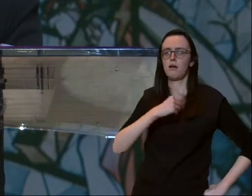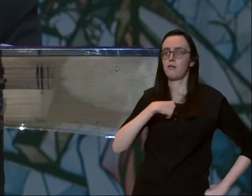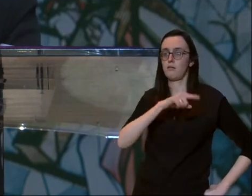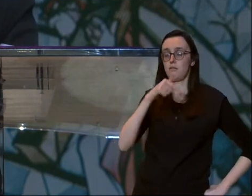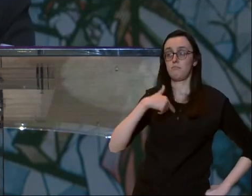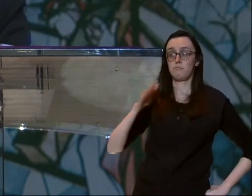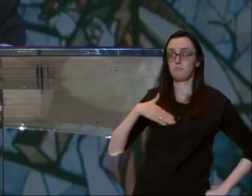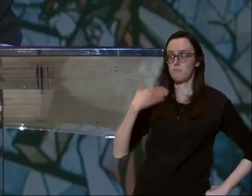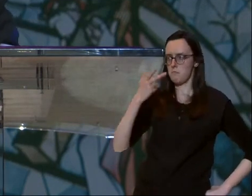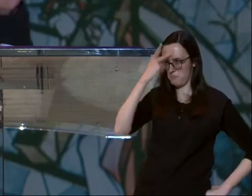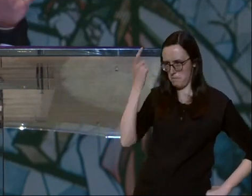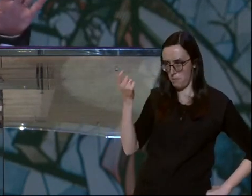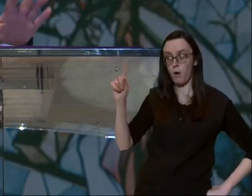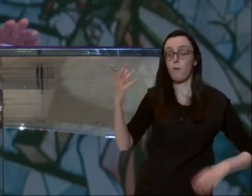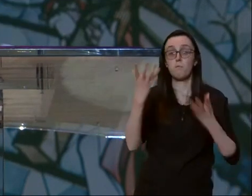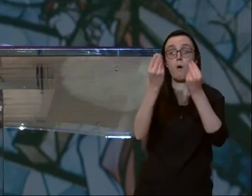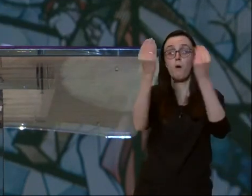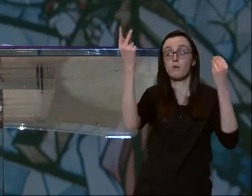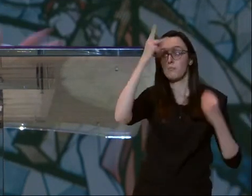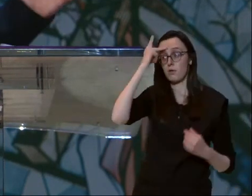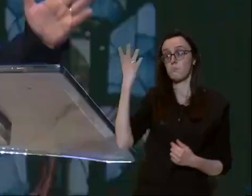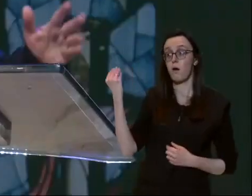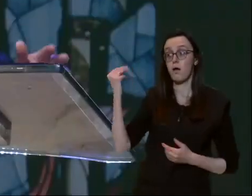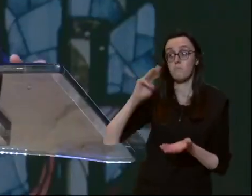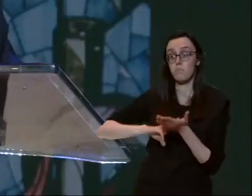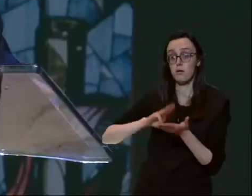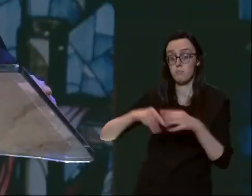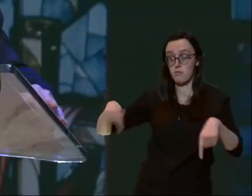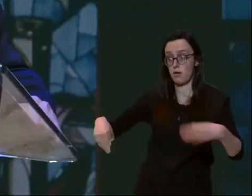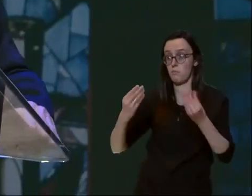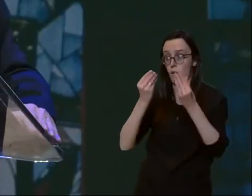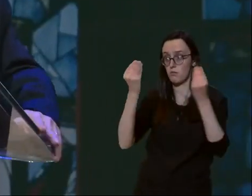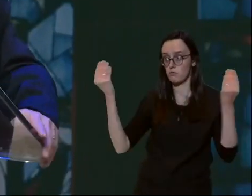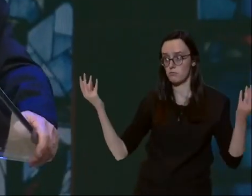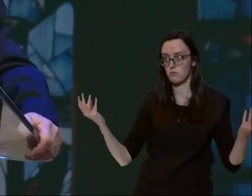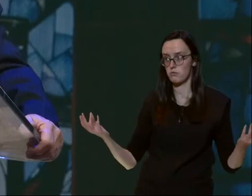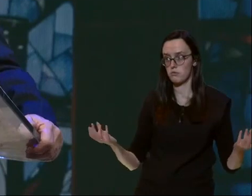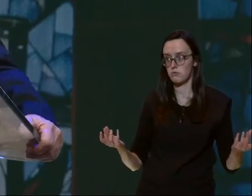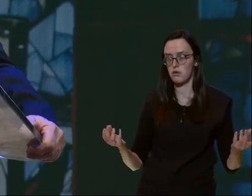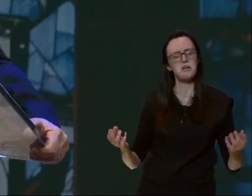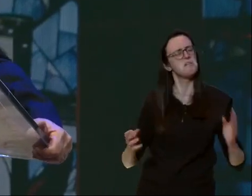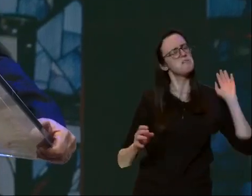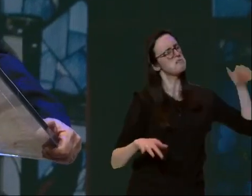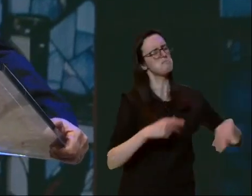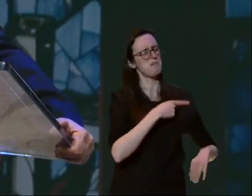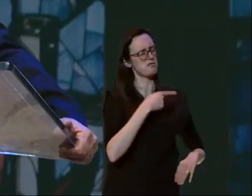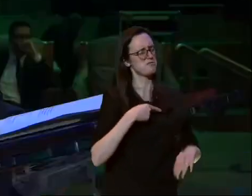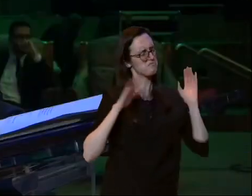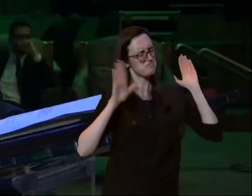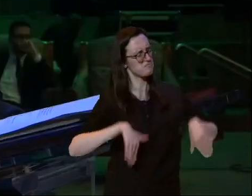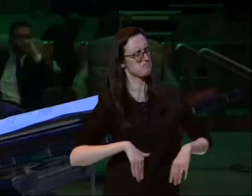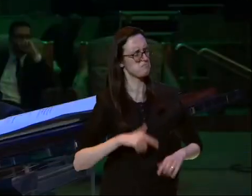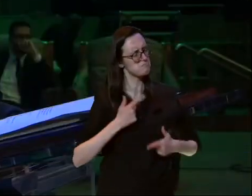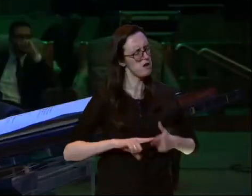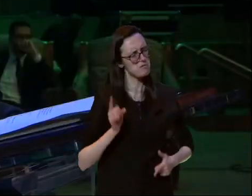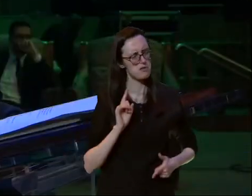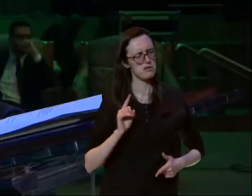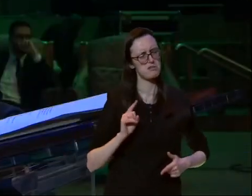Pouca gente não. Tudo normal. Mas o que tem, pastor? O que tem?